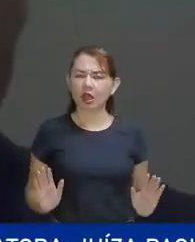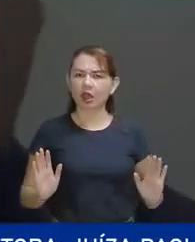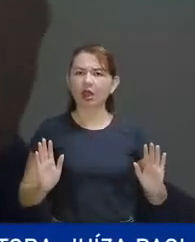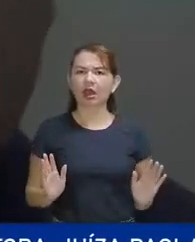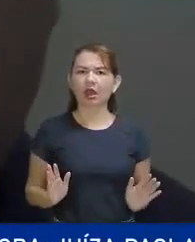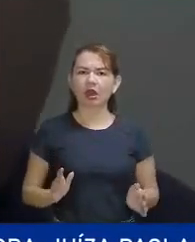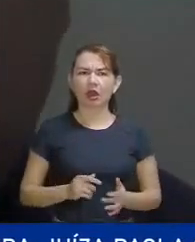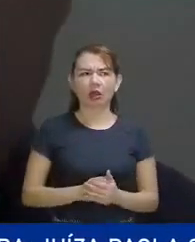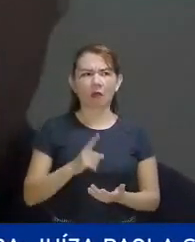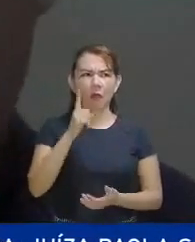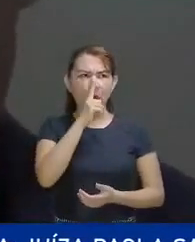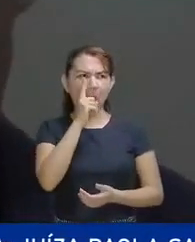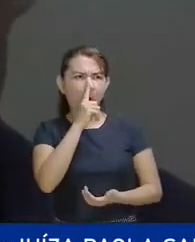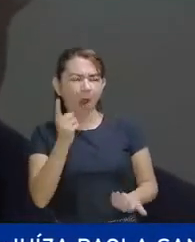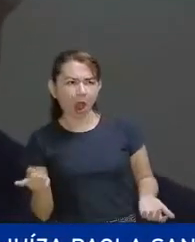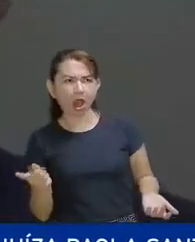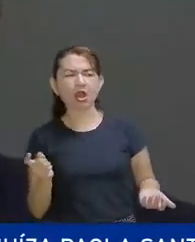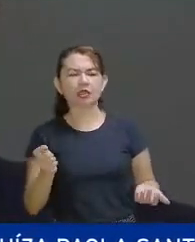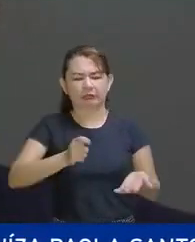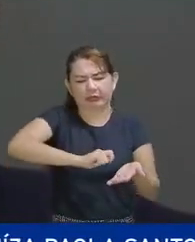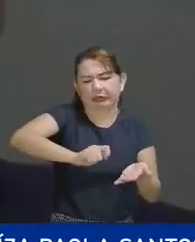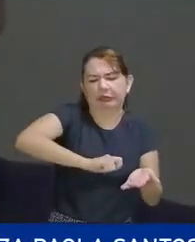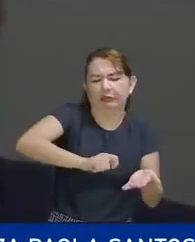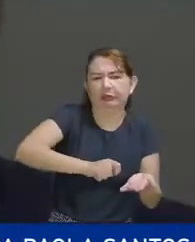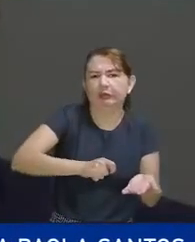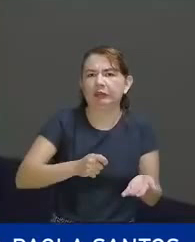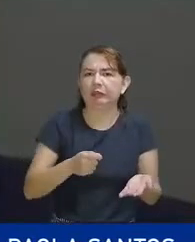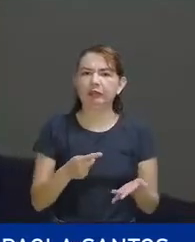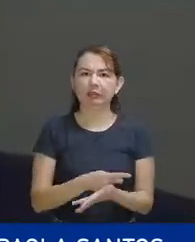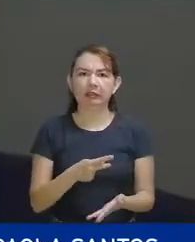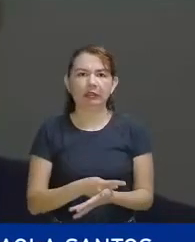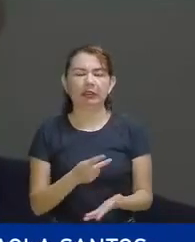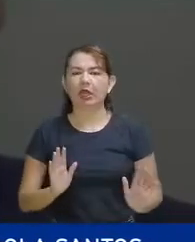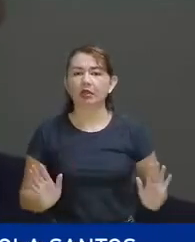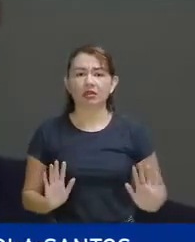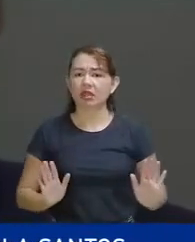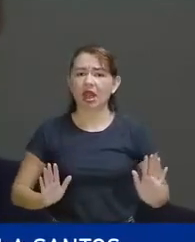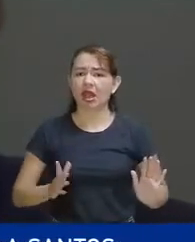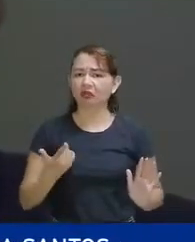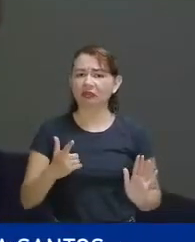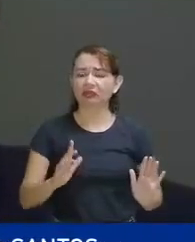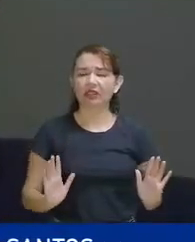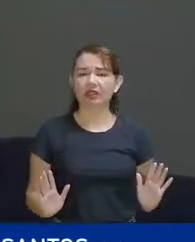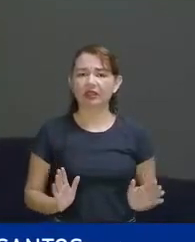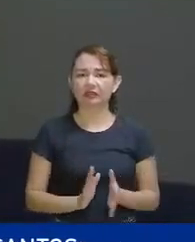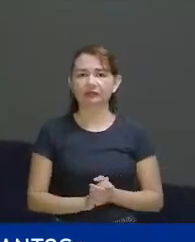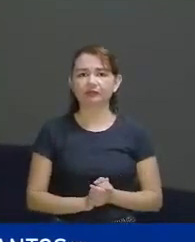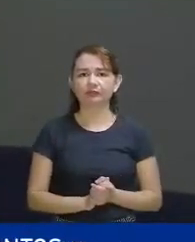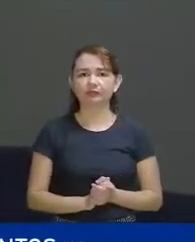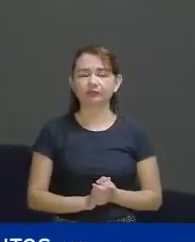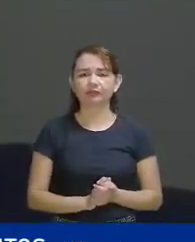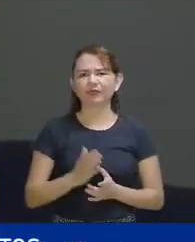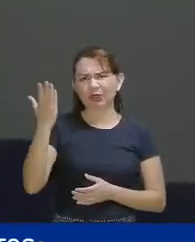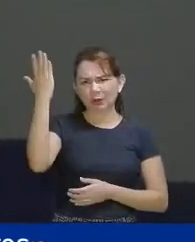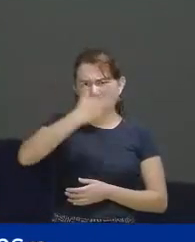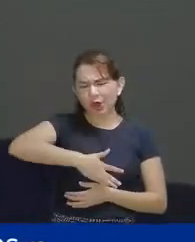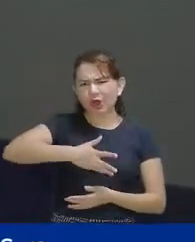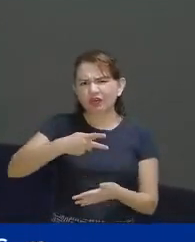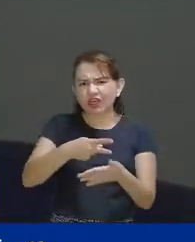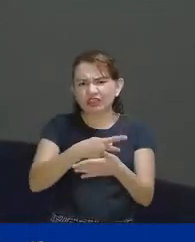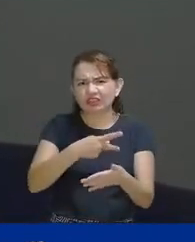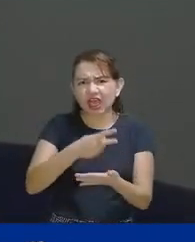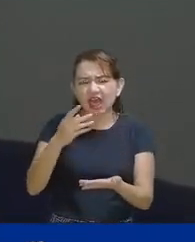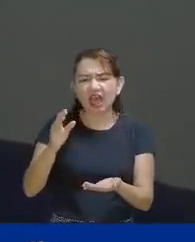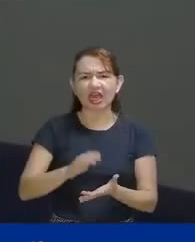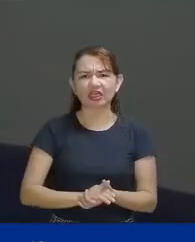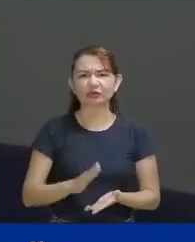está rasurada, nota fiscal foi emitida fora do prazo, nota fiscal. Não há um indício, uma alegação, uma juntada de prova, uma assentada